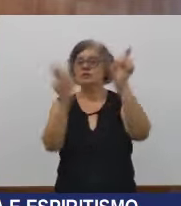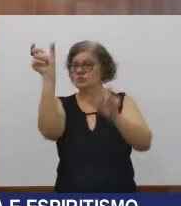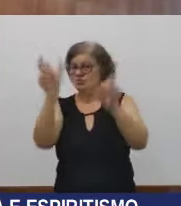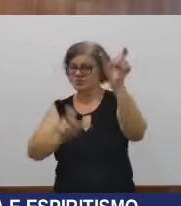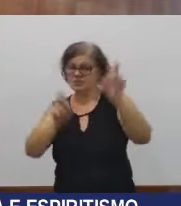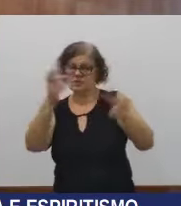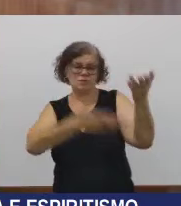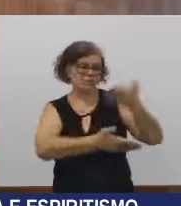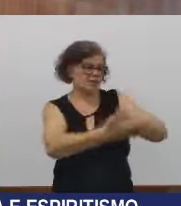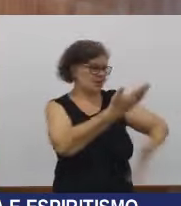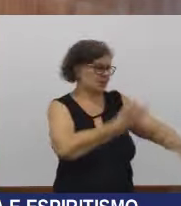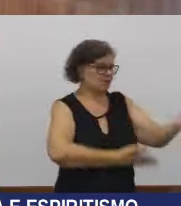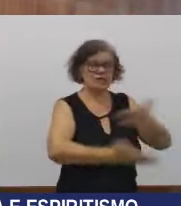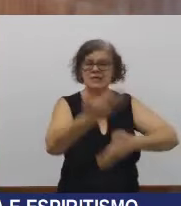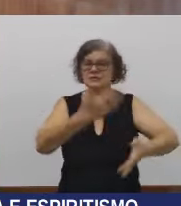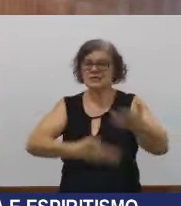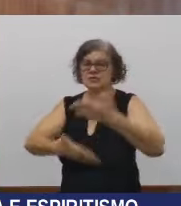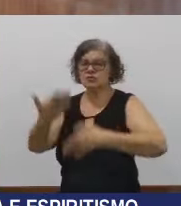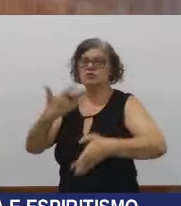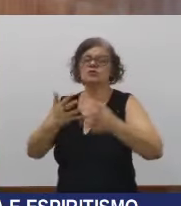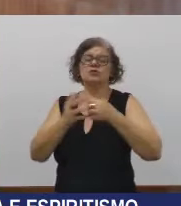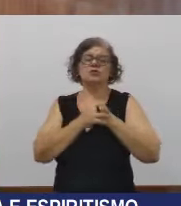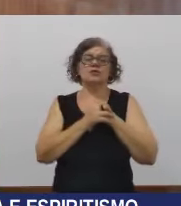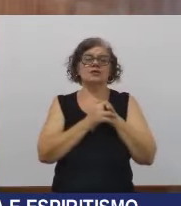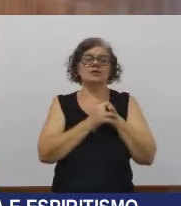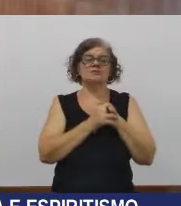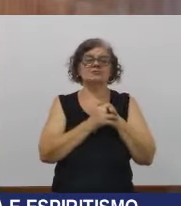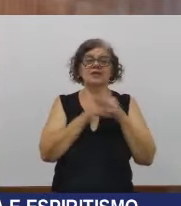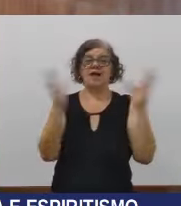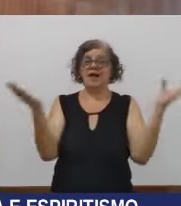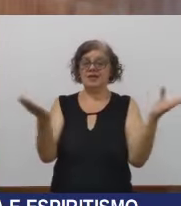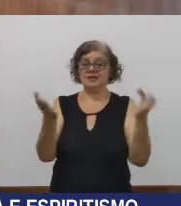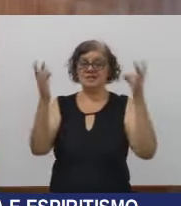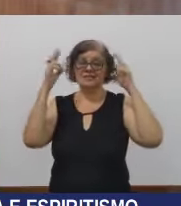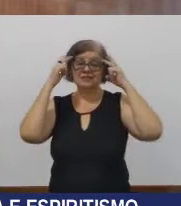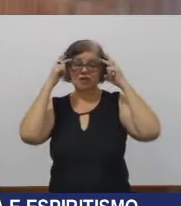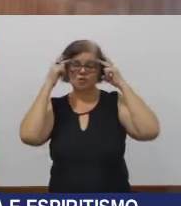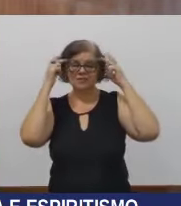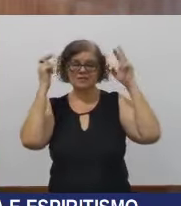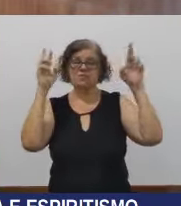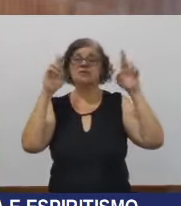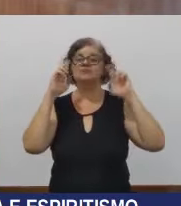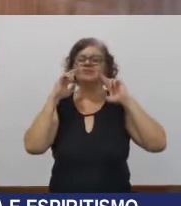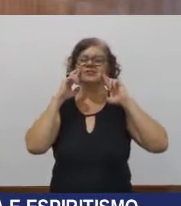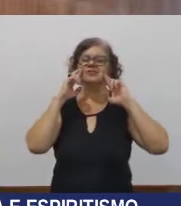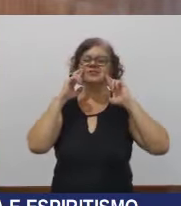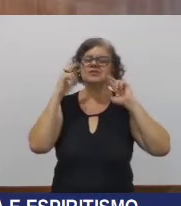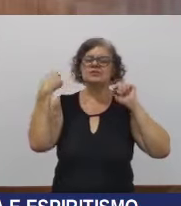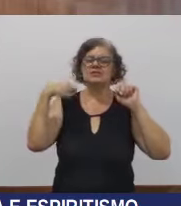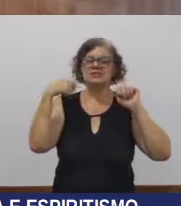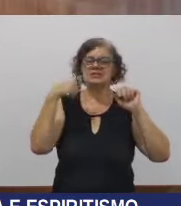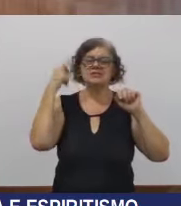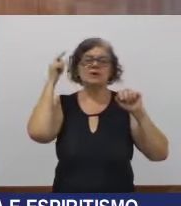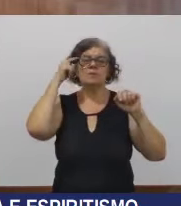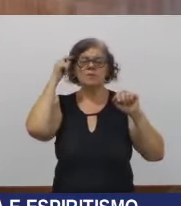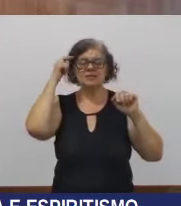humano para outro ser humano. Esta é a reflexão que nós temos que ter.